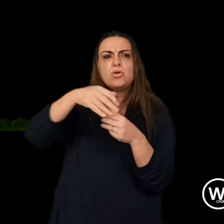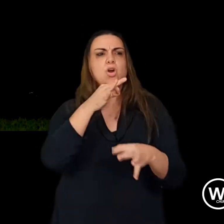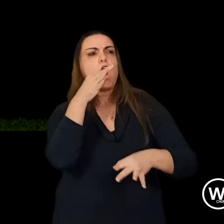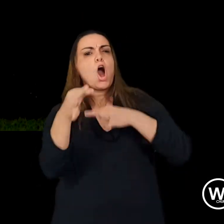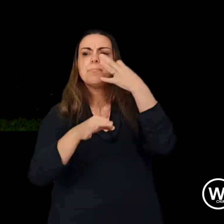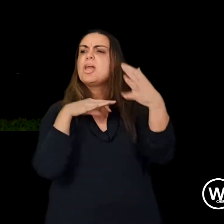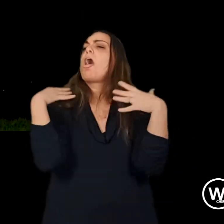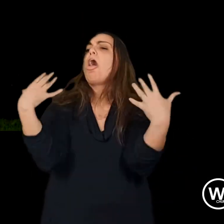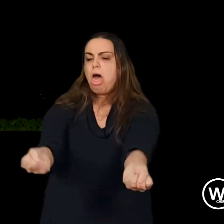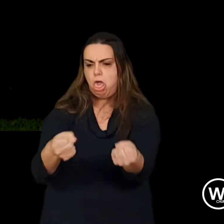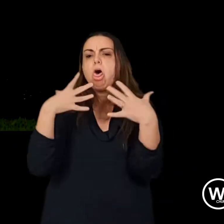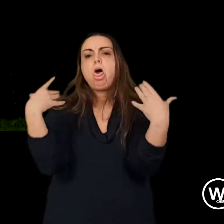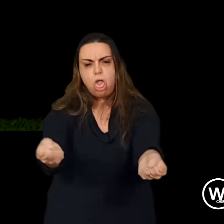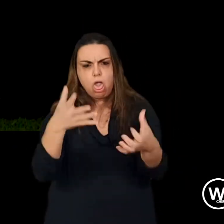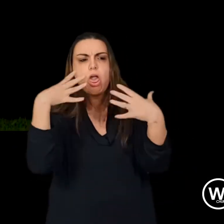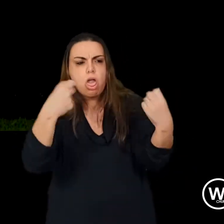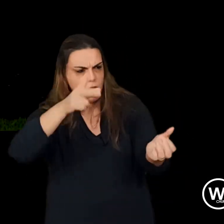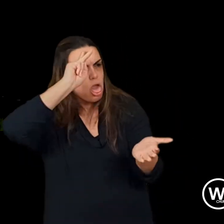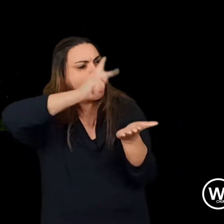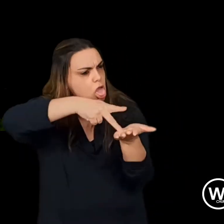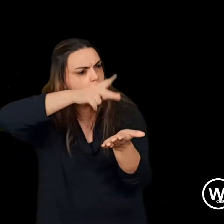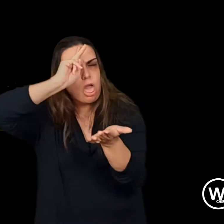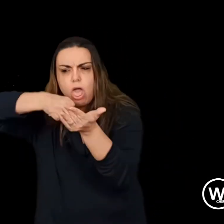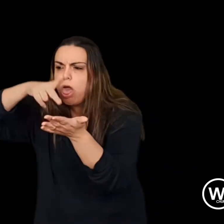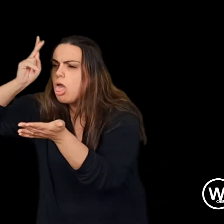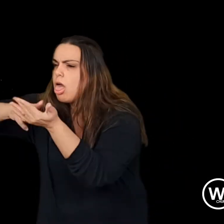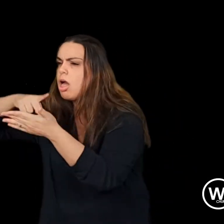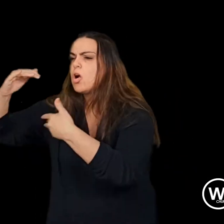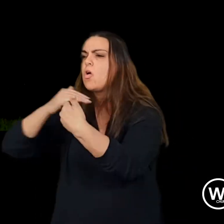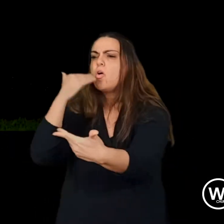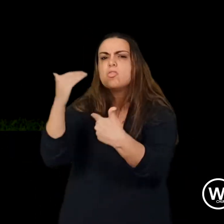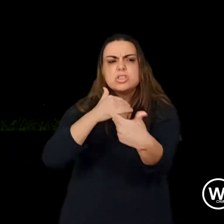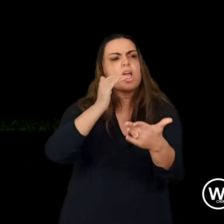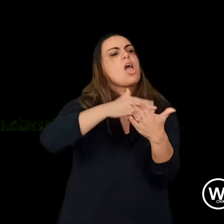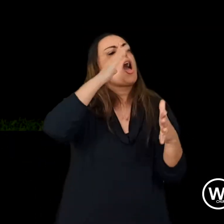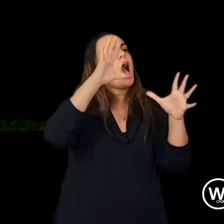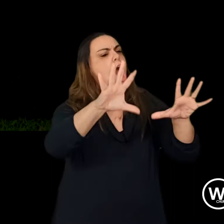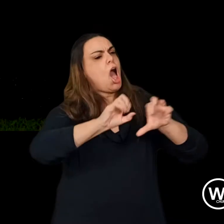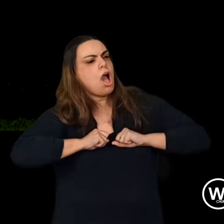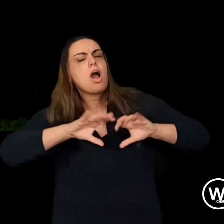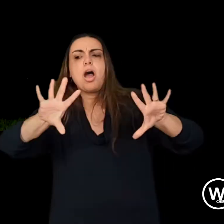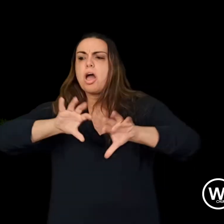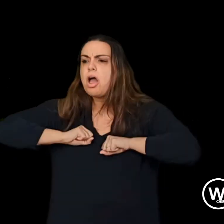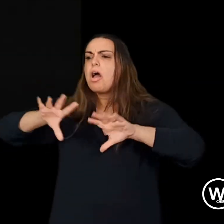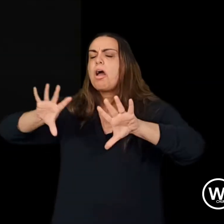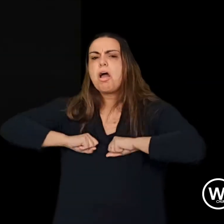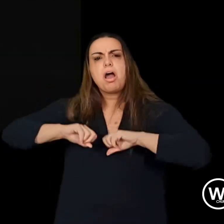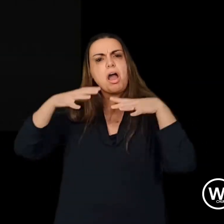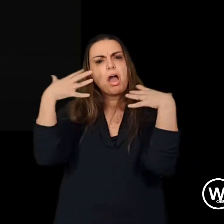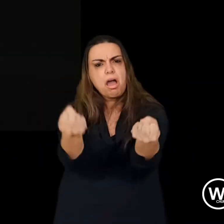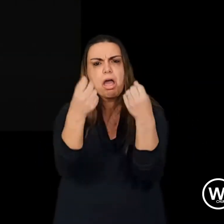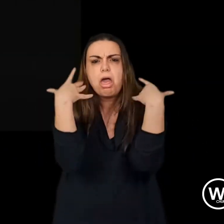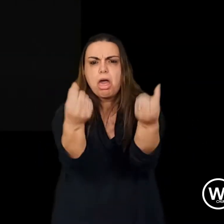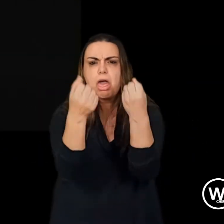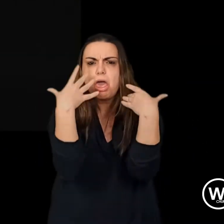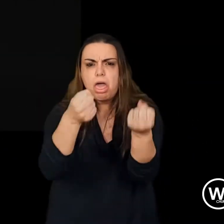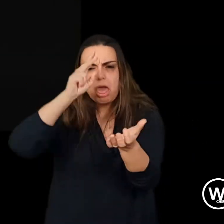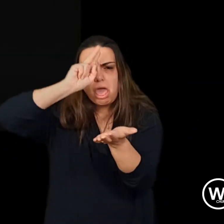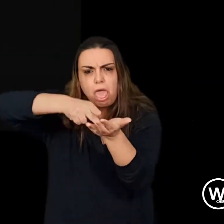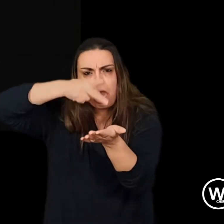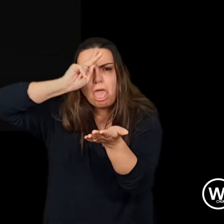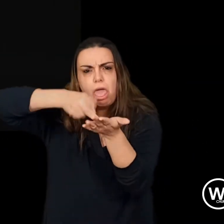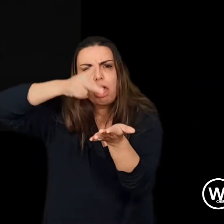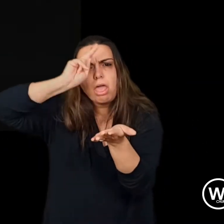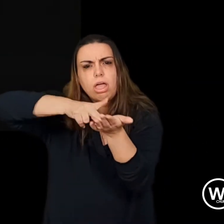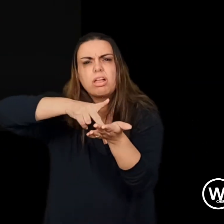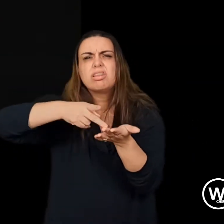Sem perceber, nós aceitamos qualquer conselho e guardamos qualquer coisa no nosso coração, principalmente aquilo que tem a